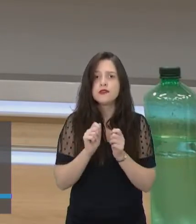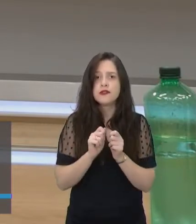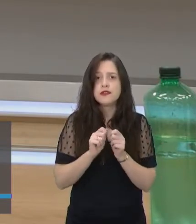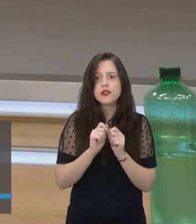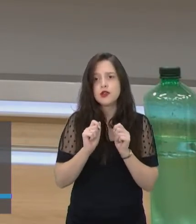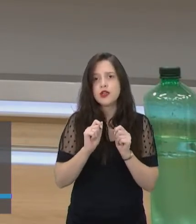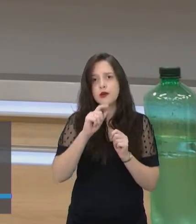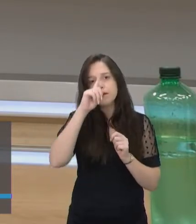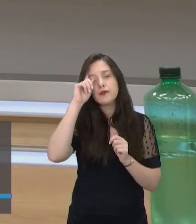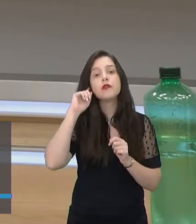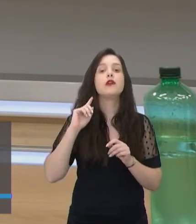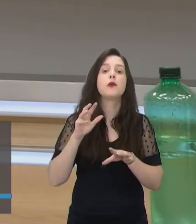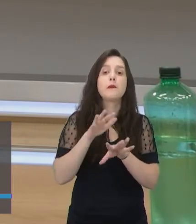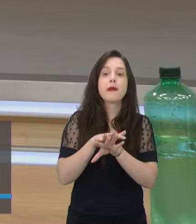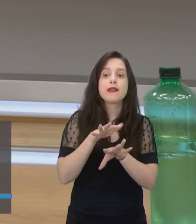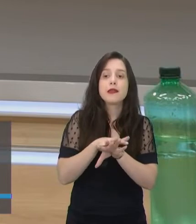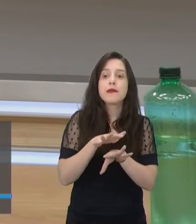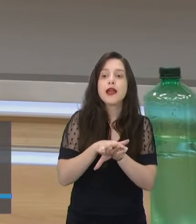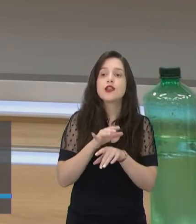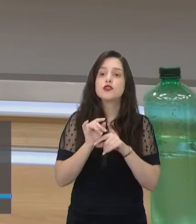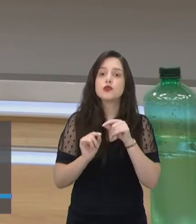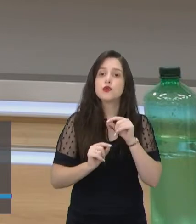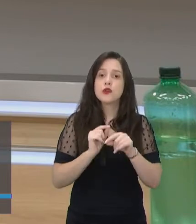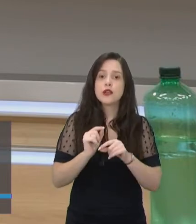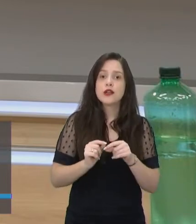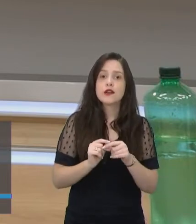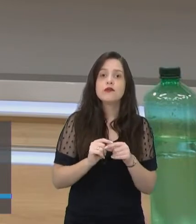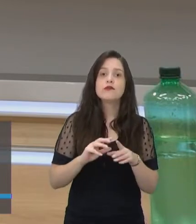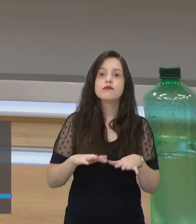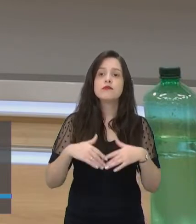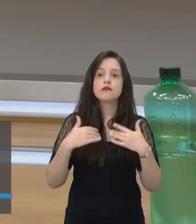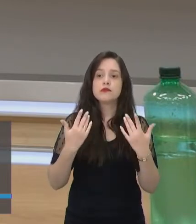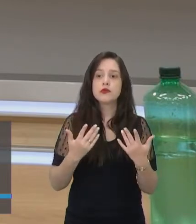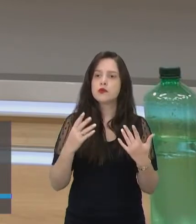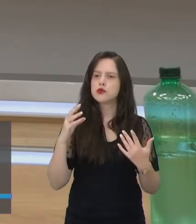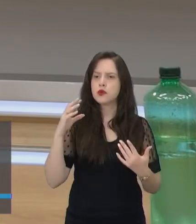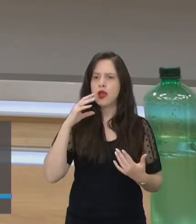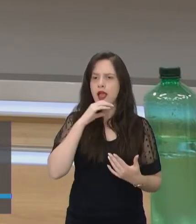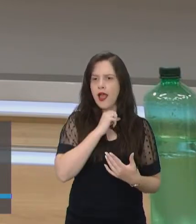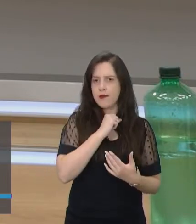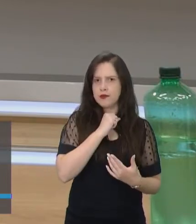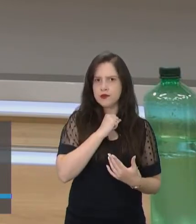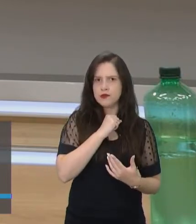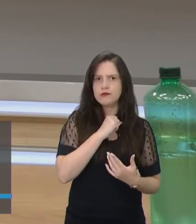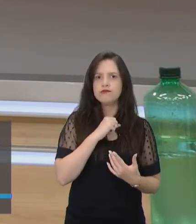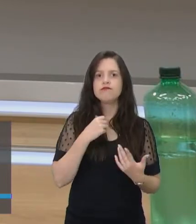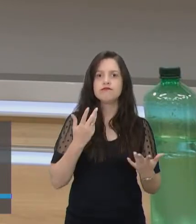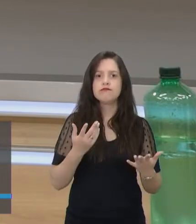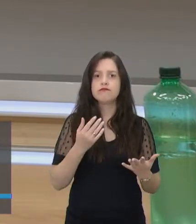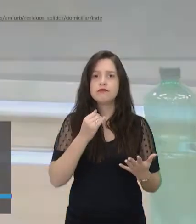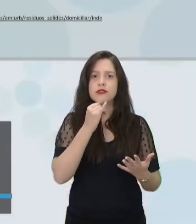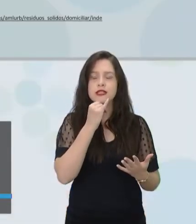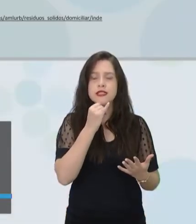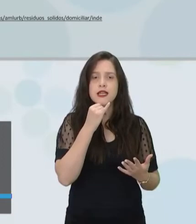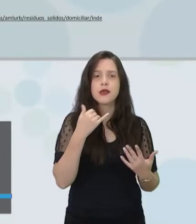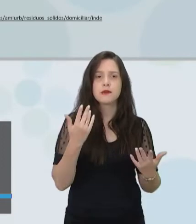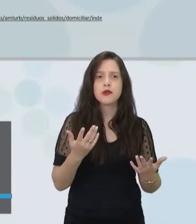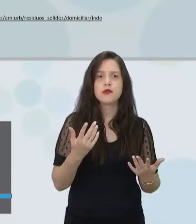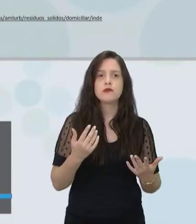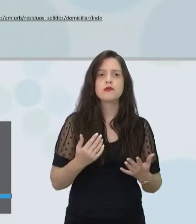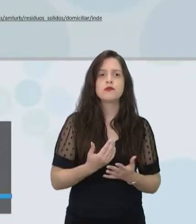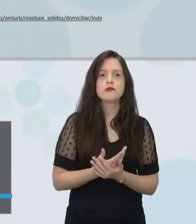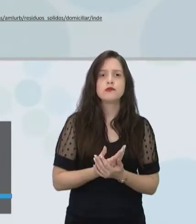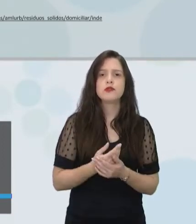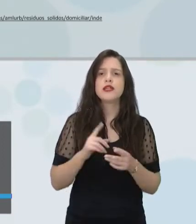questãozinha de matemática. Olha só, é uma questãozinha de matemática que eu juro que vai ser muito rápida e muito simples, mas para gerar um questionamento, para